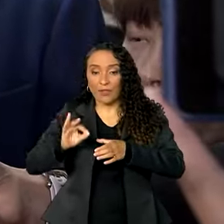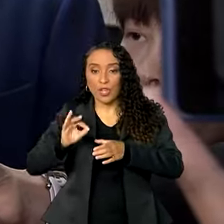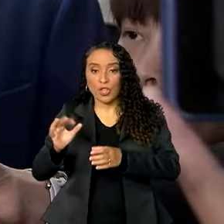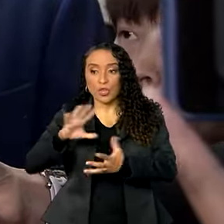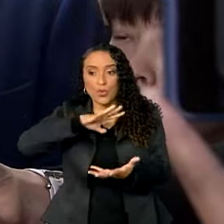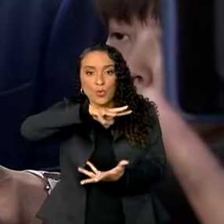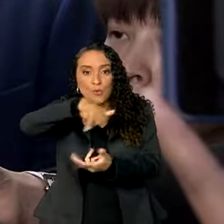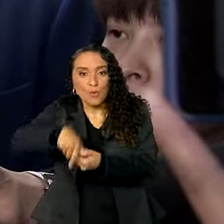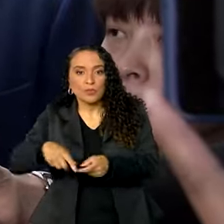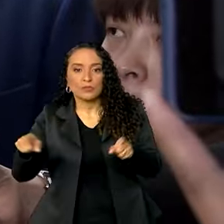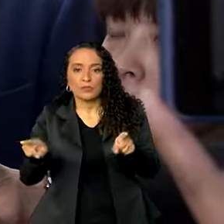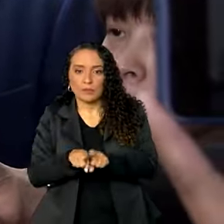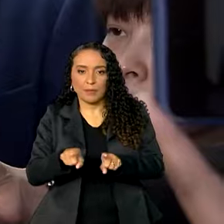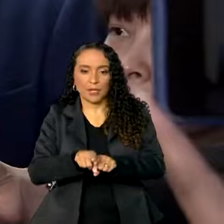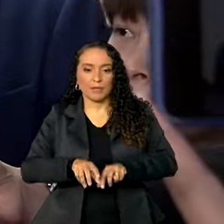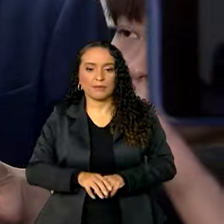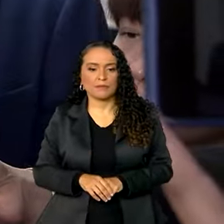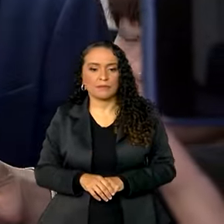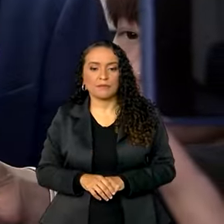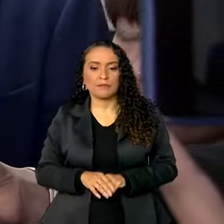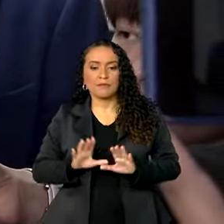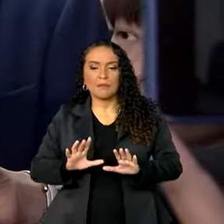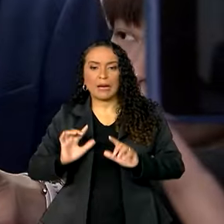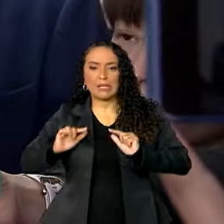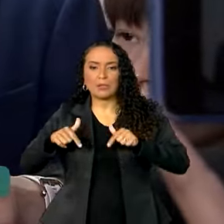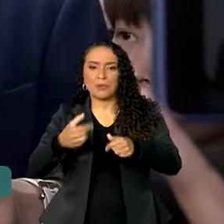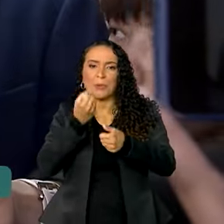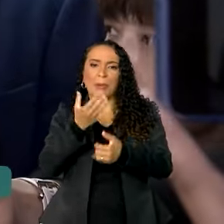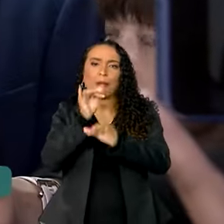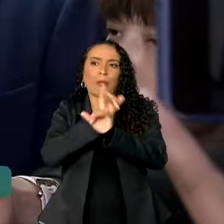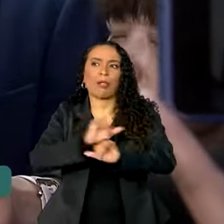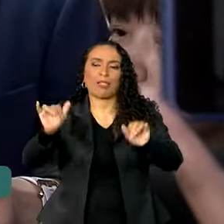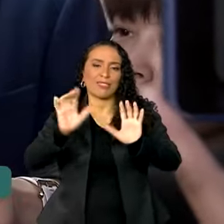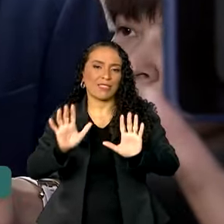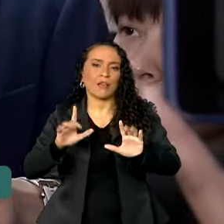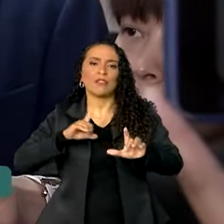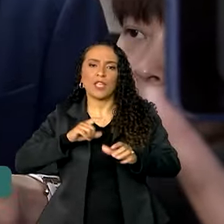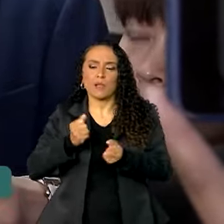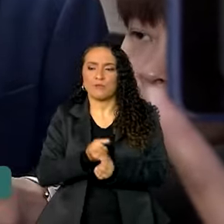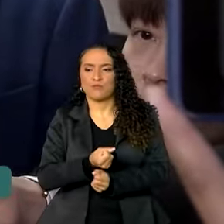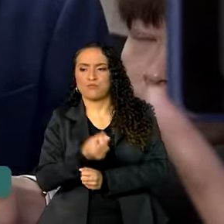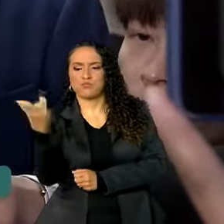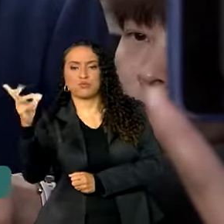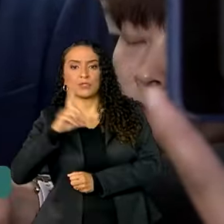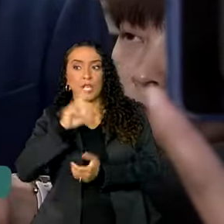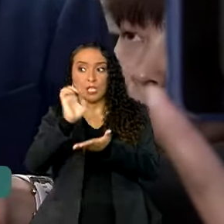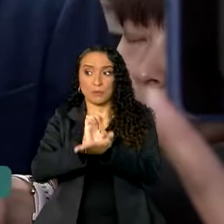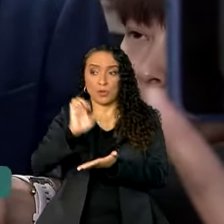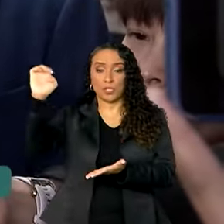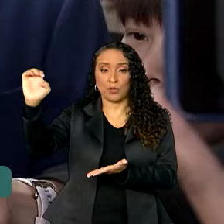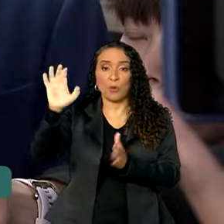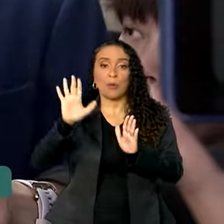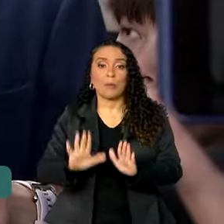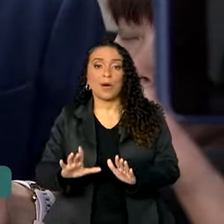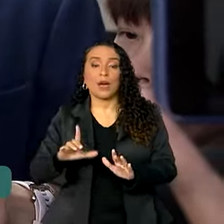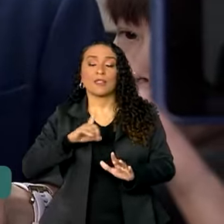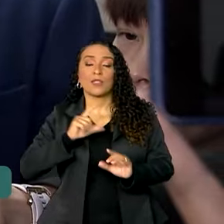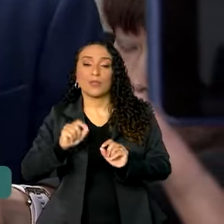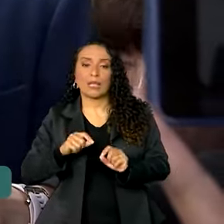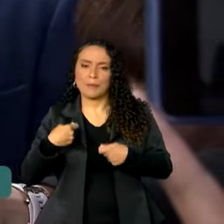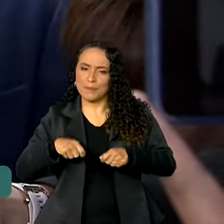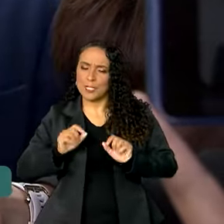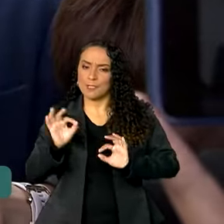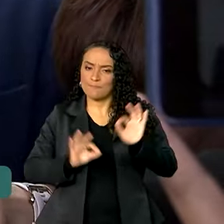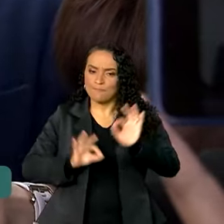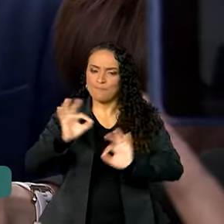o melhor café arábica do mundo. Mas aí não trabalhou bem a propaganda. A gente tem o maior volume, é o maior exportador, mas tem aí que